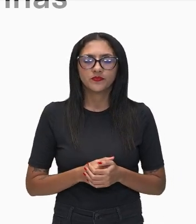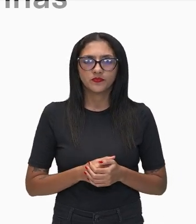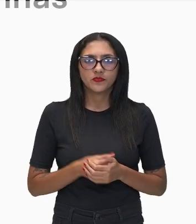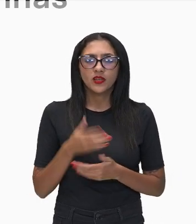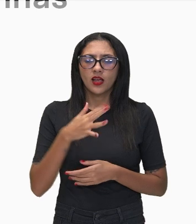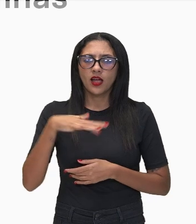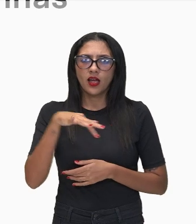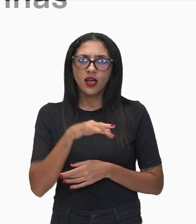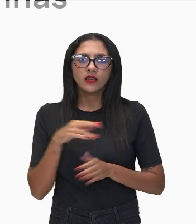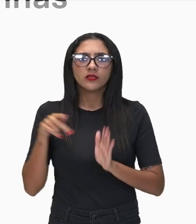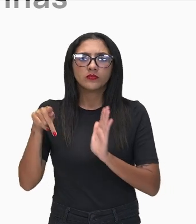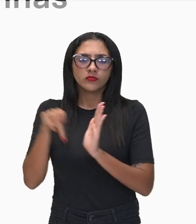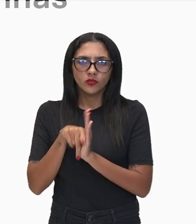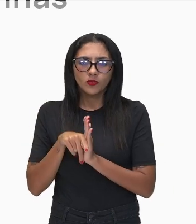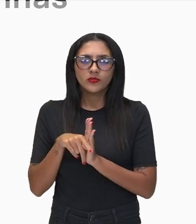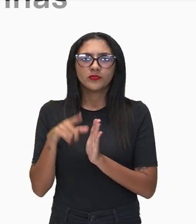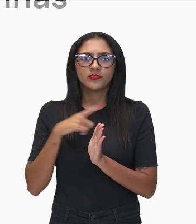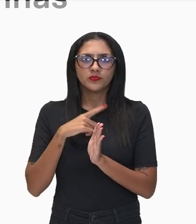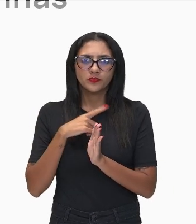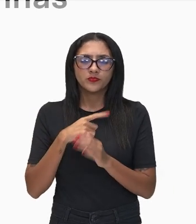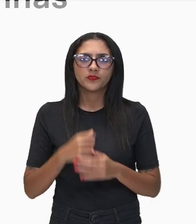né, delimitado, ele